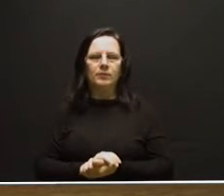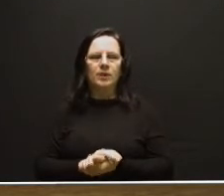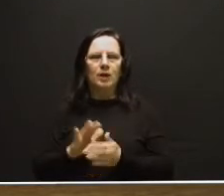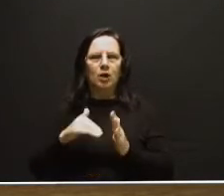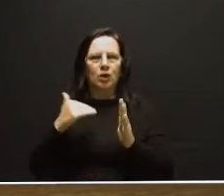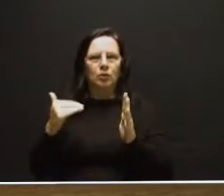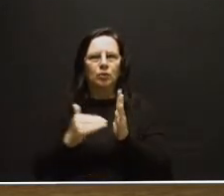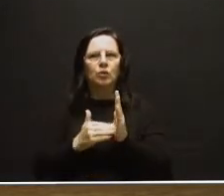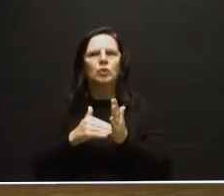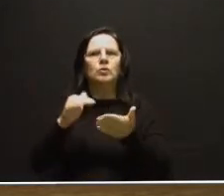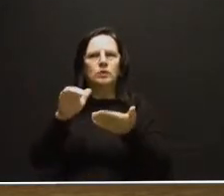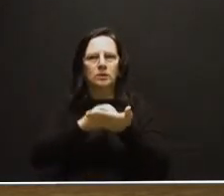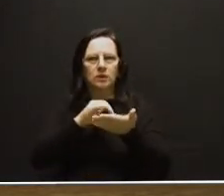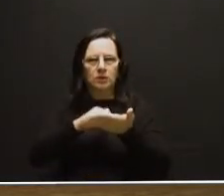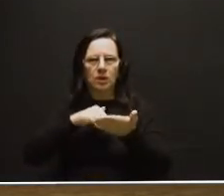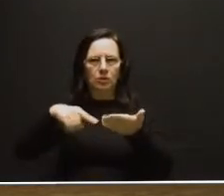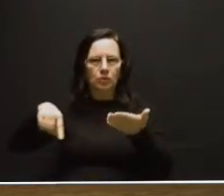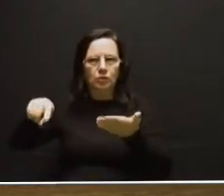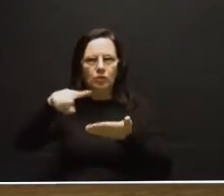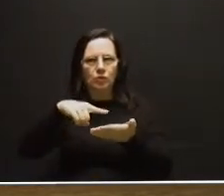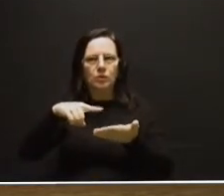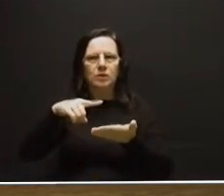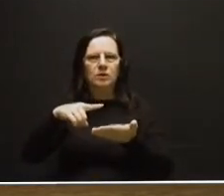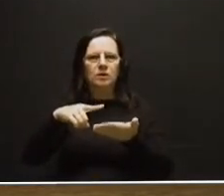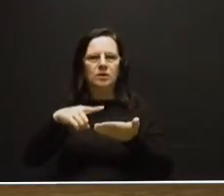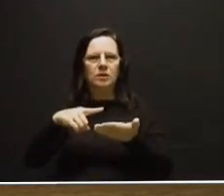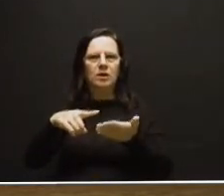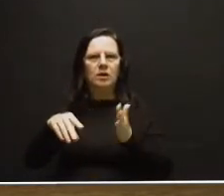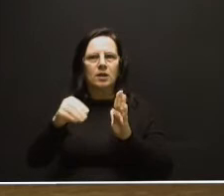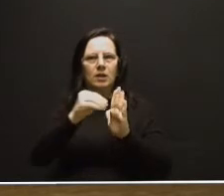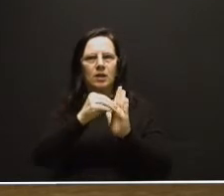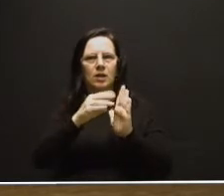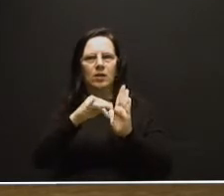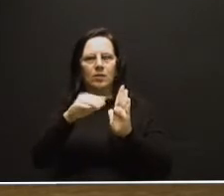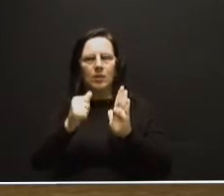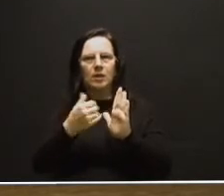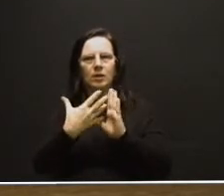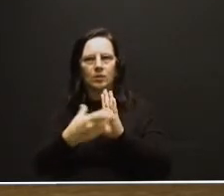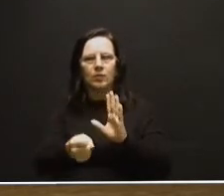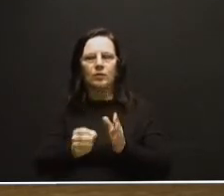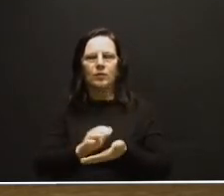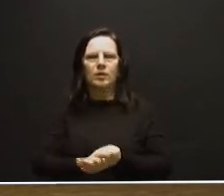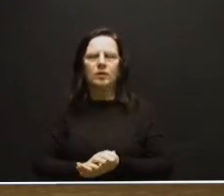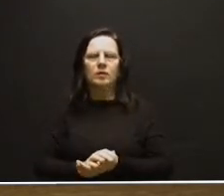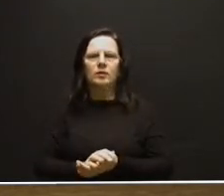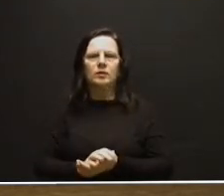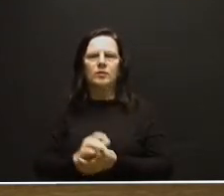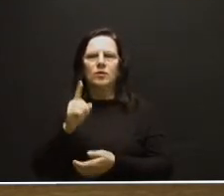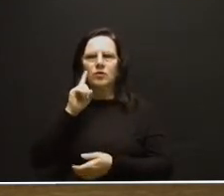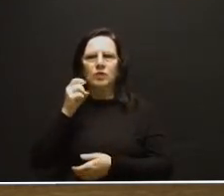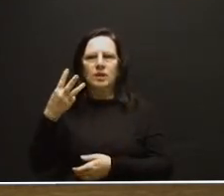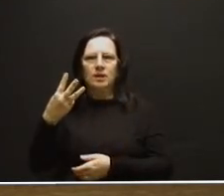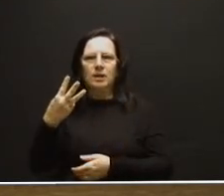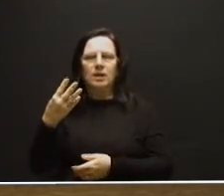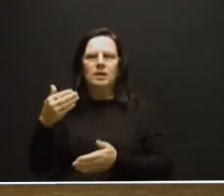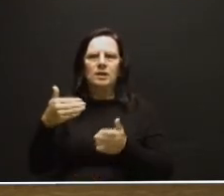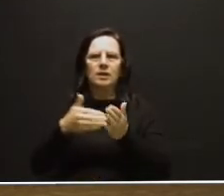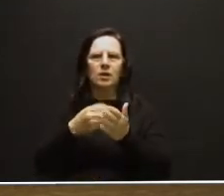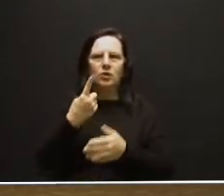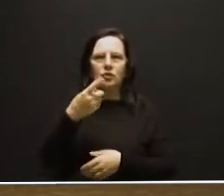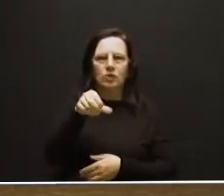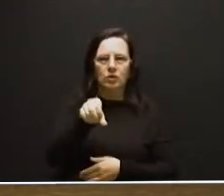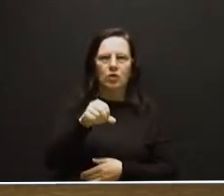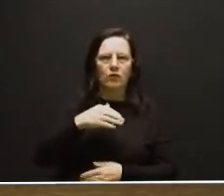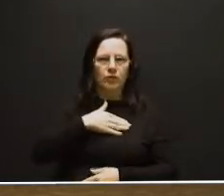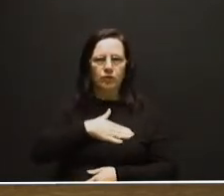ea vocês que aprovar essa emenda oversea que começa dia 3 de agosto vai até o dia 19 ele tem a sua